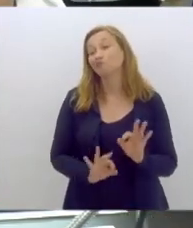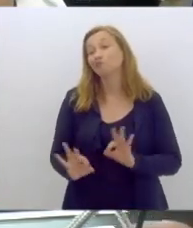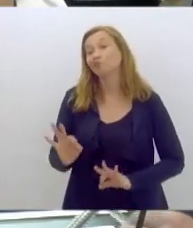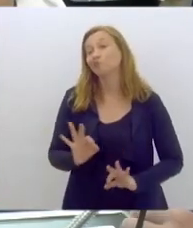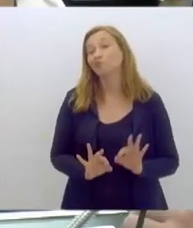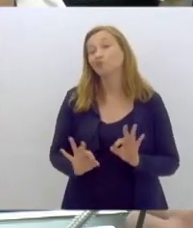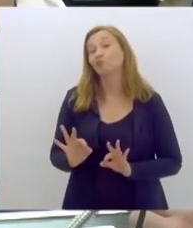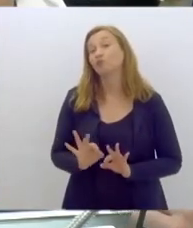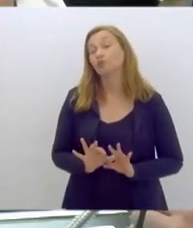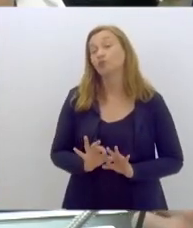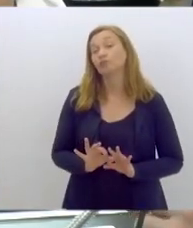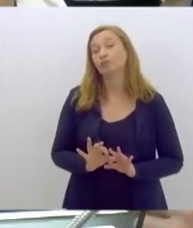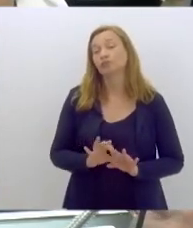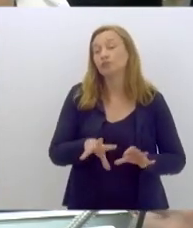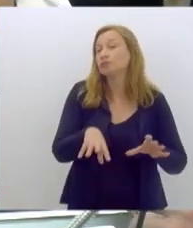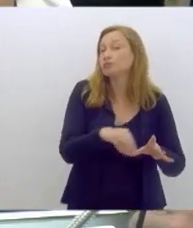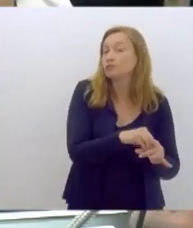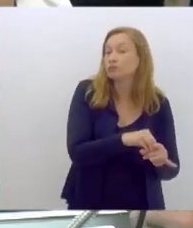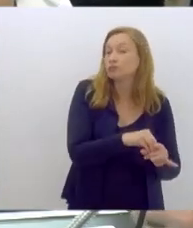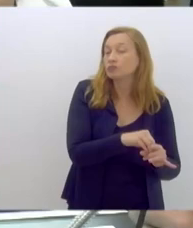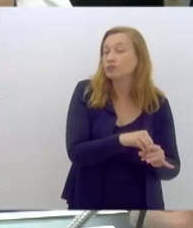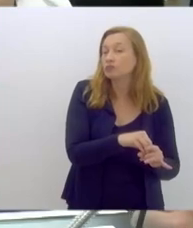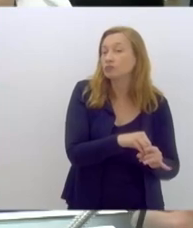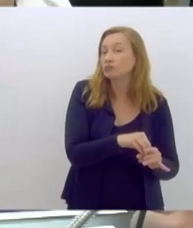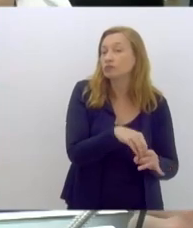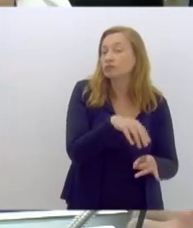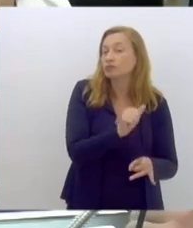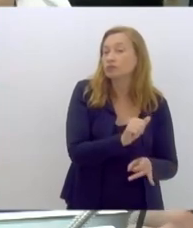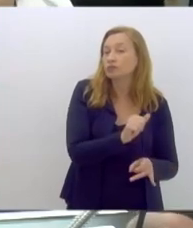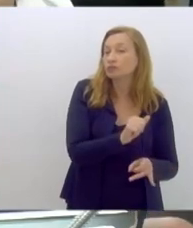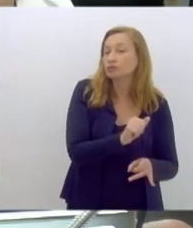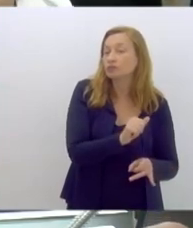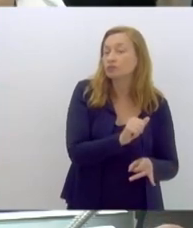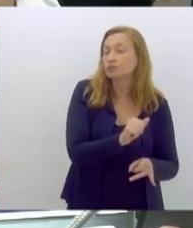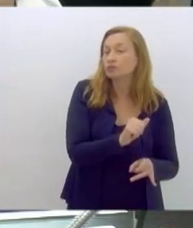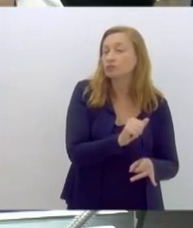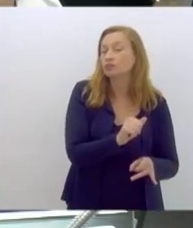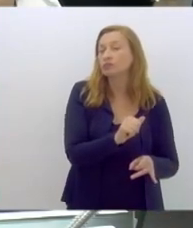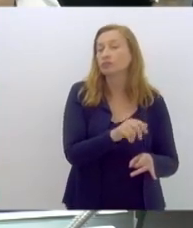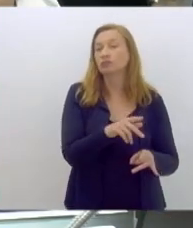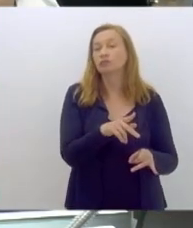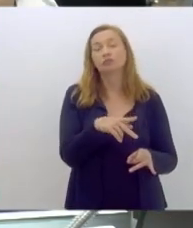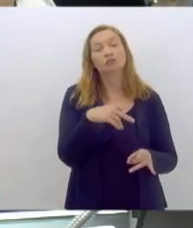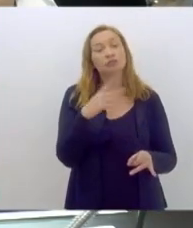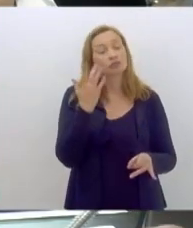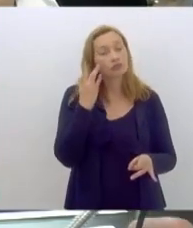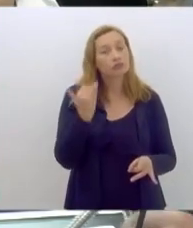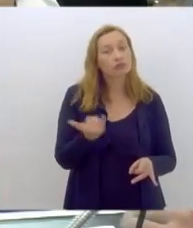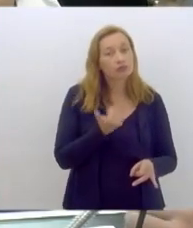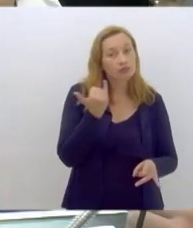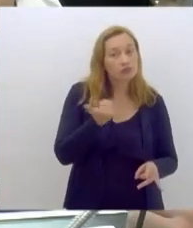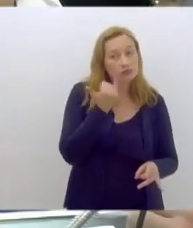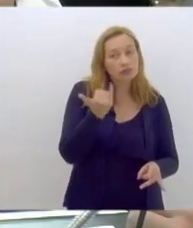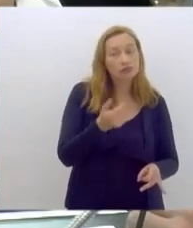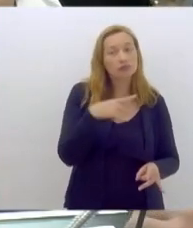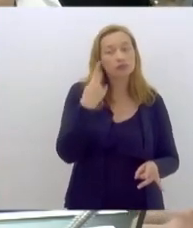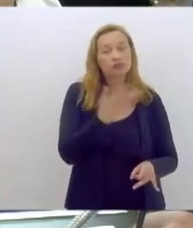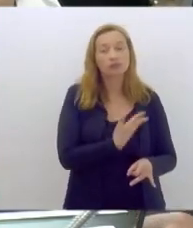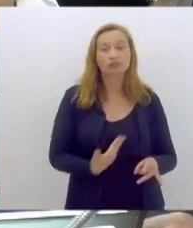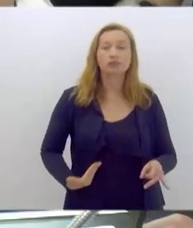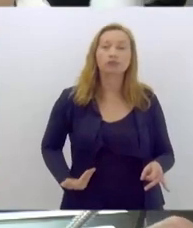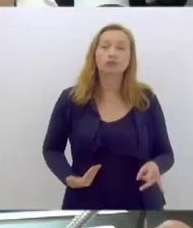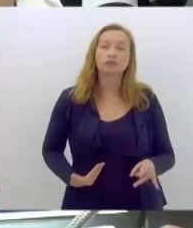Onde está incluído um determinado item que a gente coloca considera importante como política pública